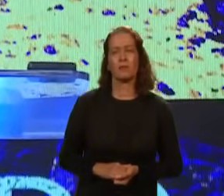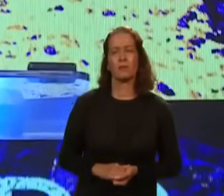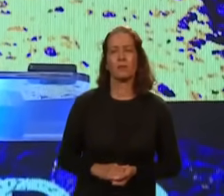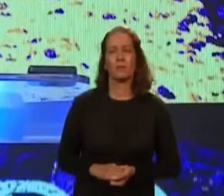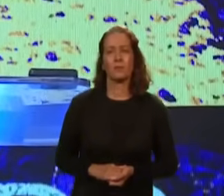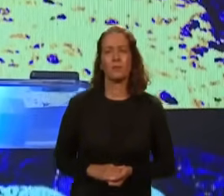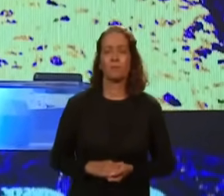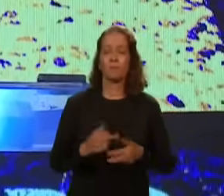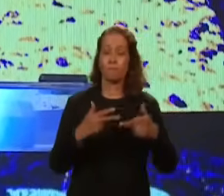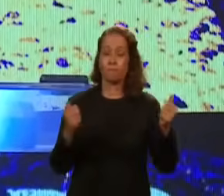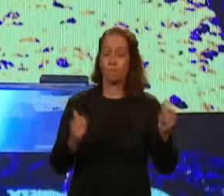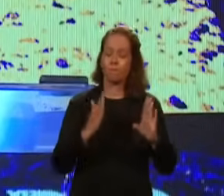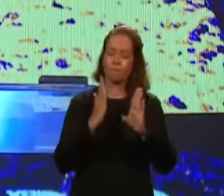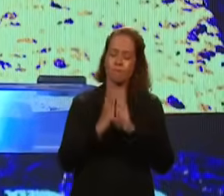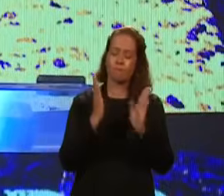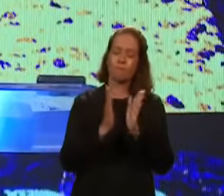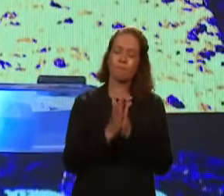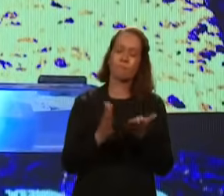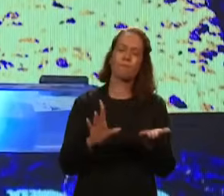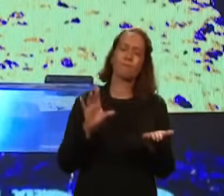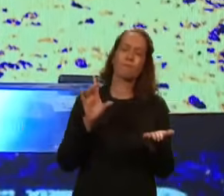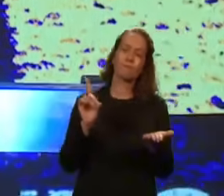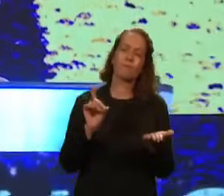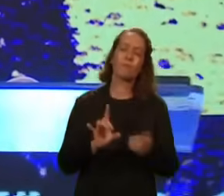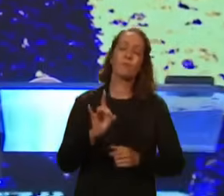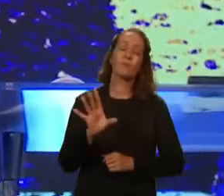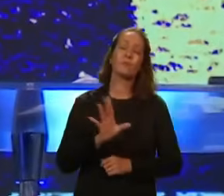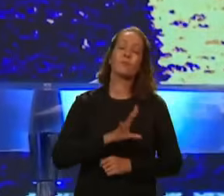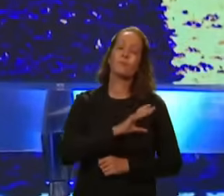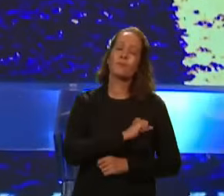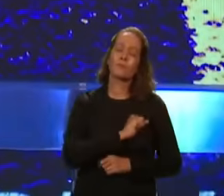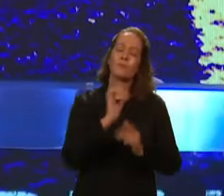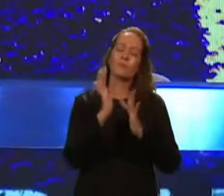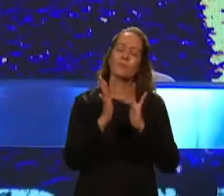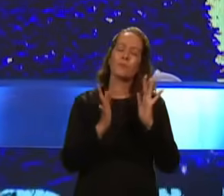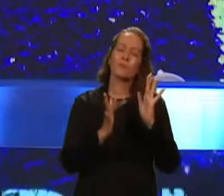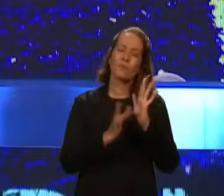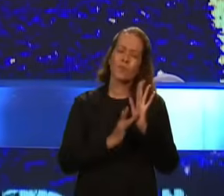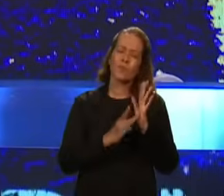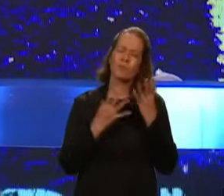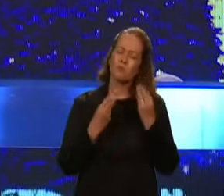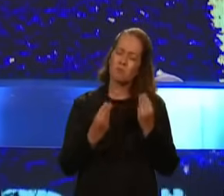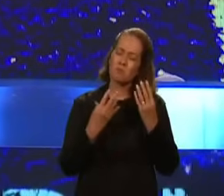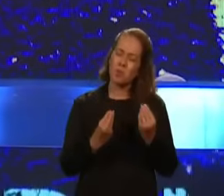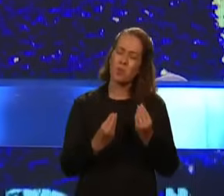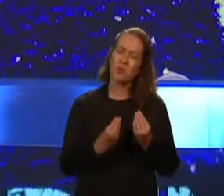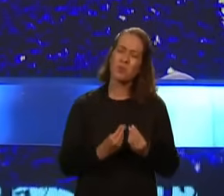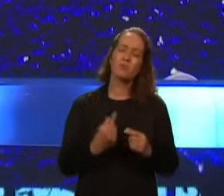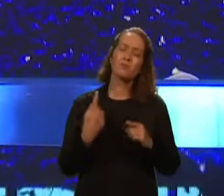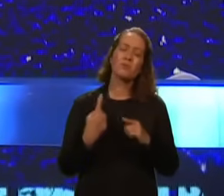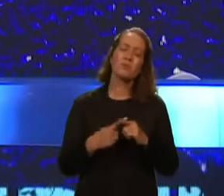Uma coisa que eu descobri na Bíblia: só ama Jesus muito quem foi muito perdoado.